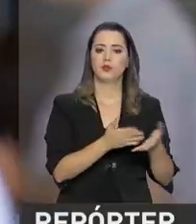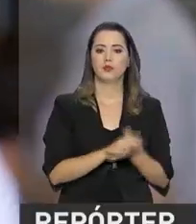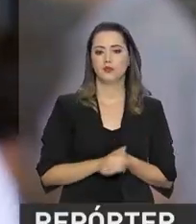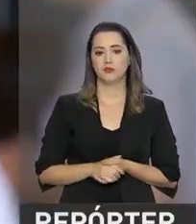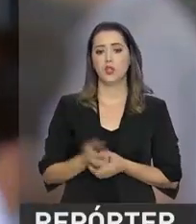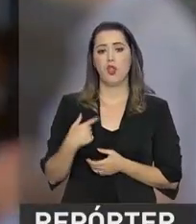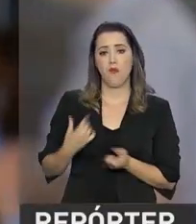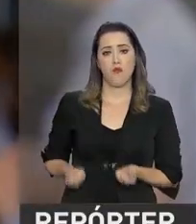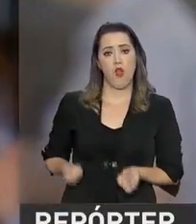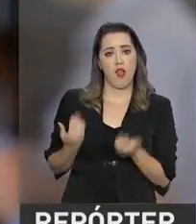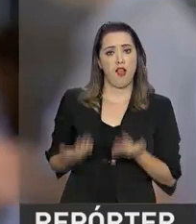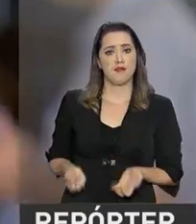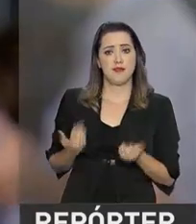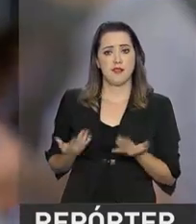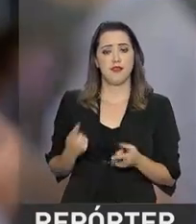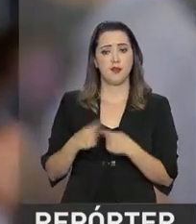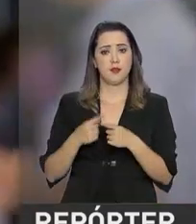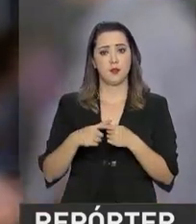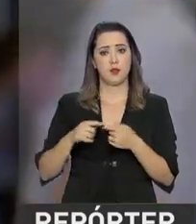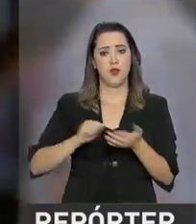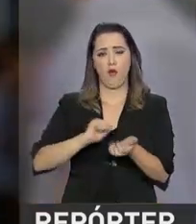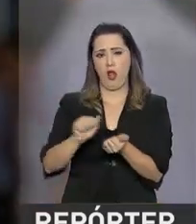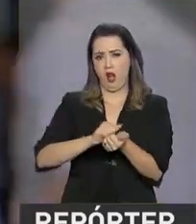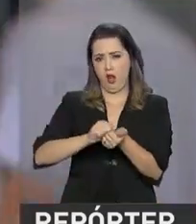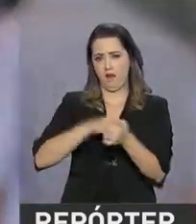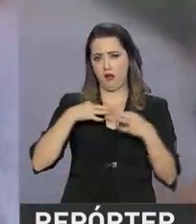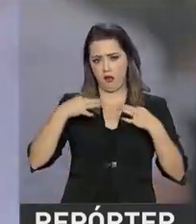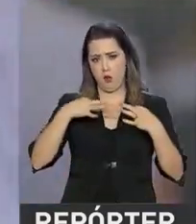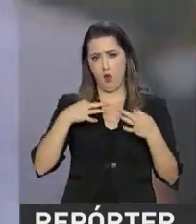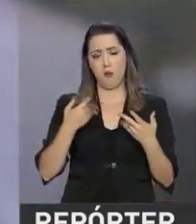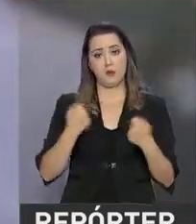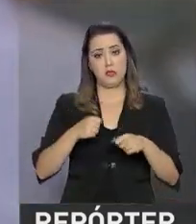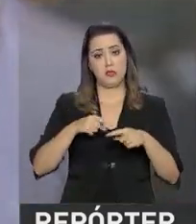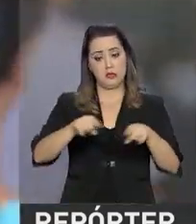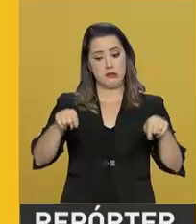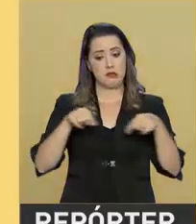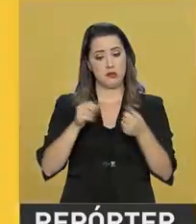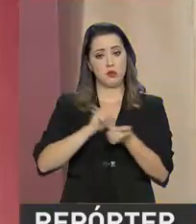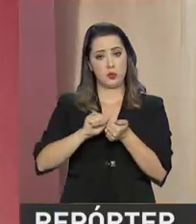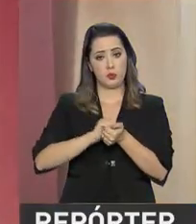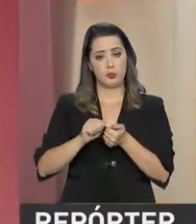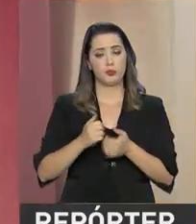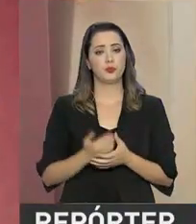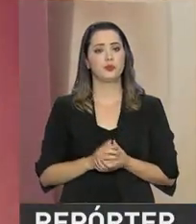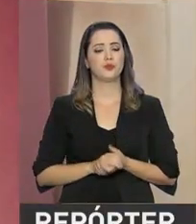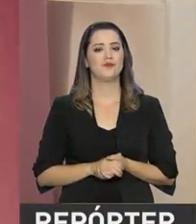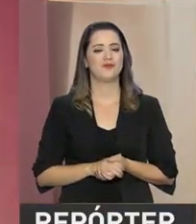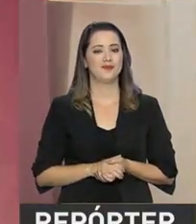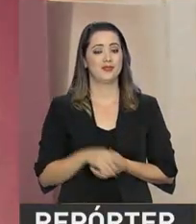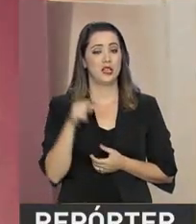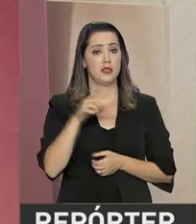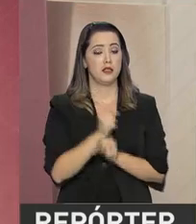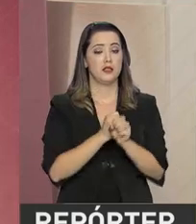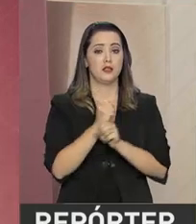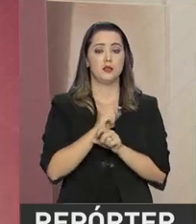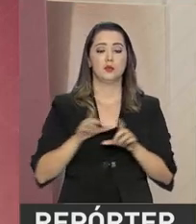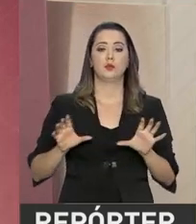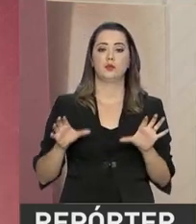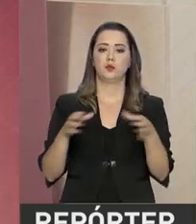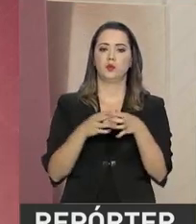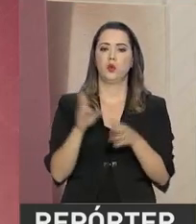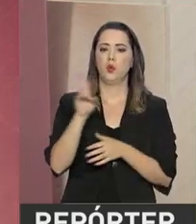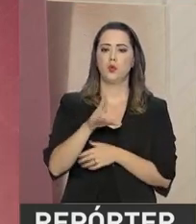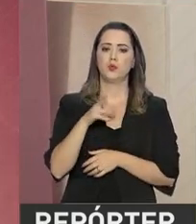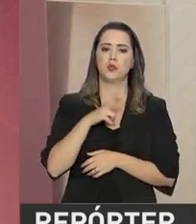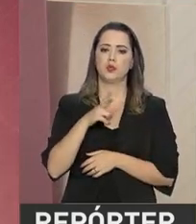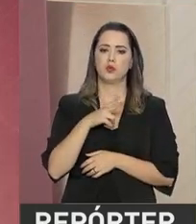ai vai gastar um pouquinho que eu vou comprar uma máquina de lavar que lhe estragou a dela vou para a prestação deverão se destacar neste ano os ramos de artigos de